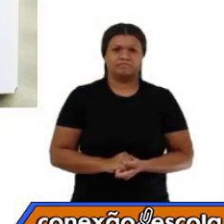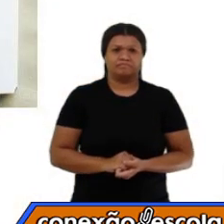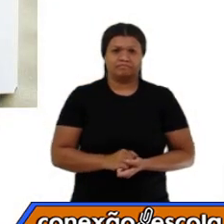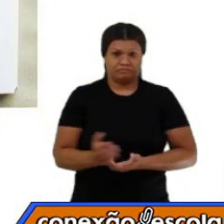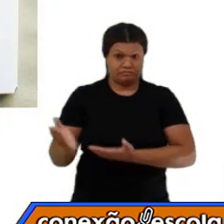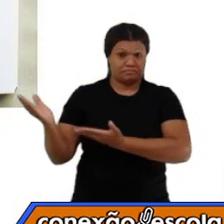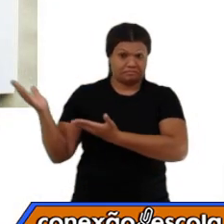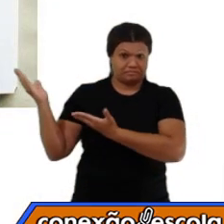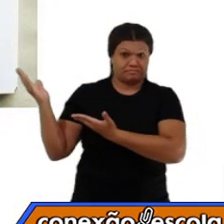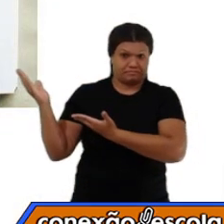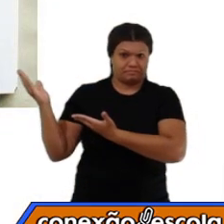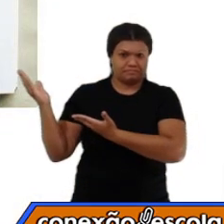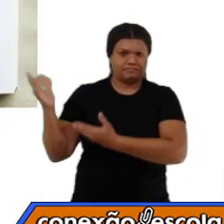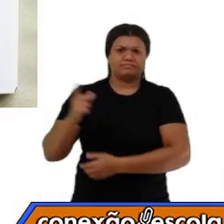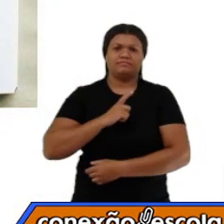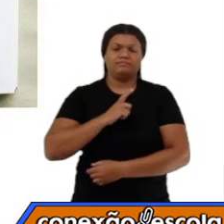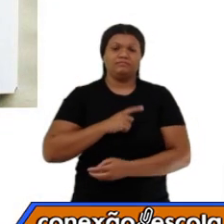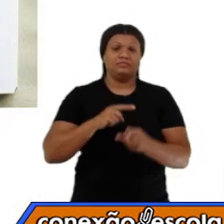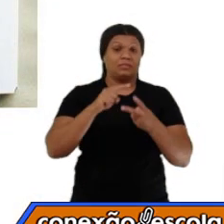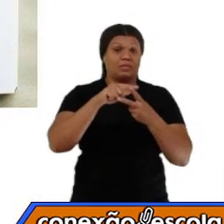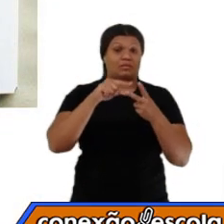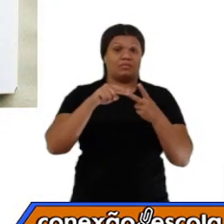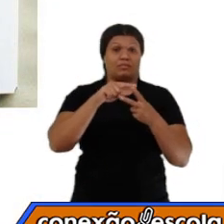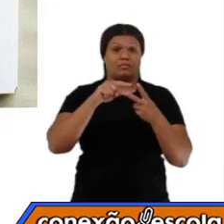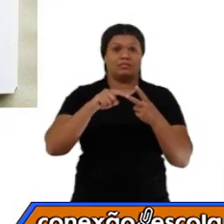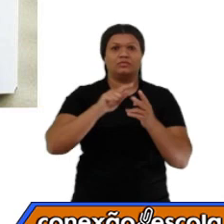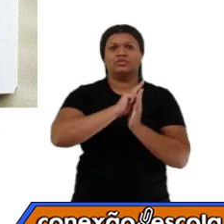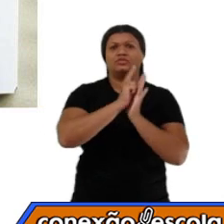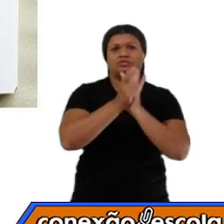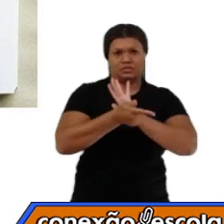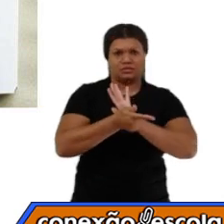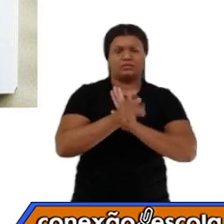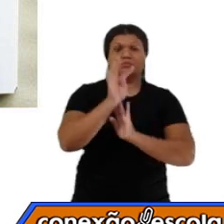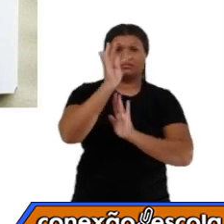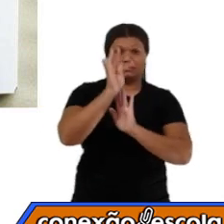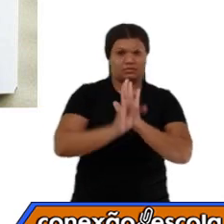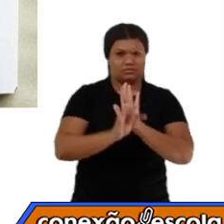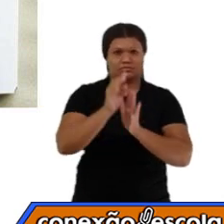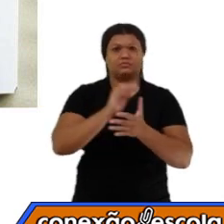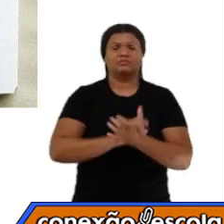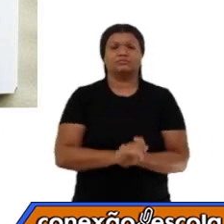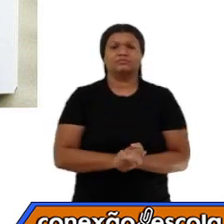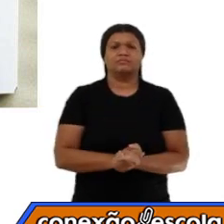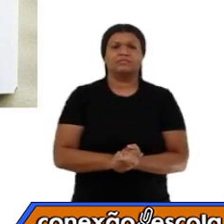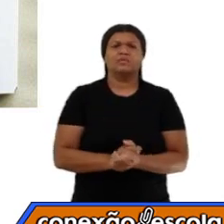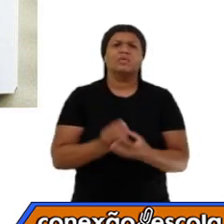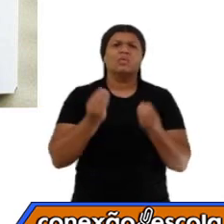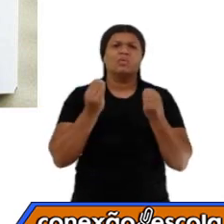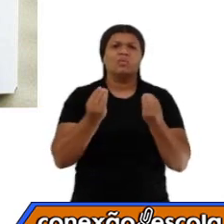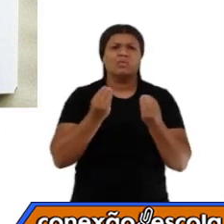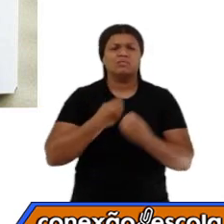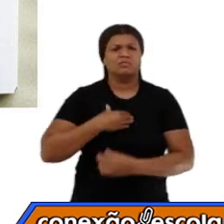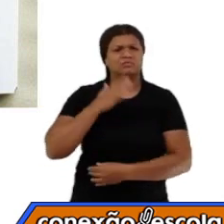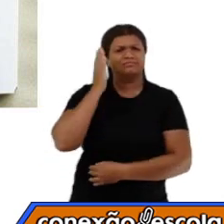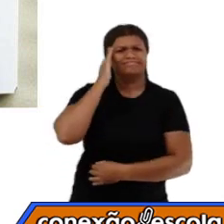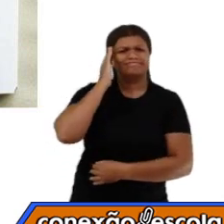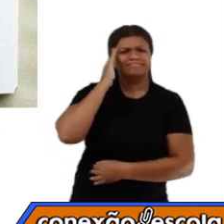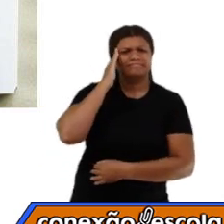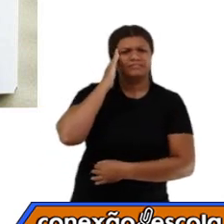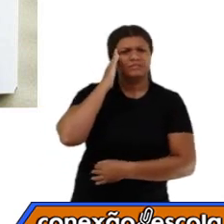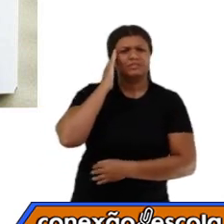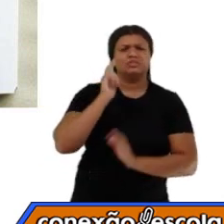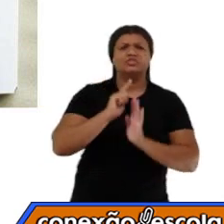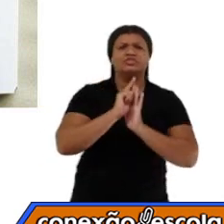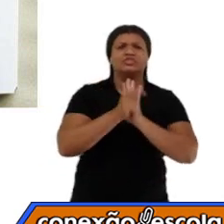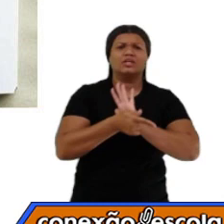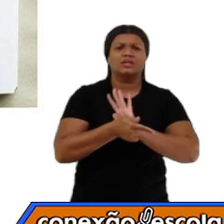Aqui eu tenho dois gêneros textuais. Como eu vou saber que